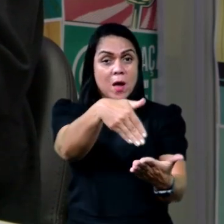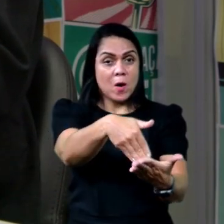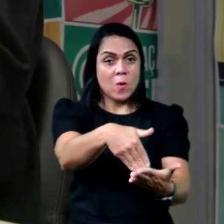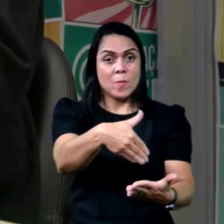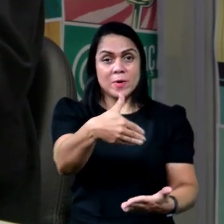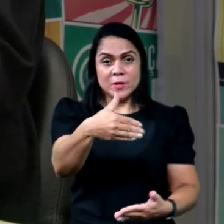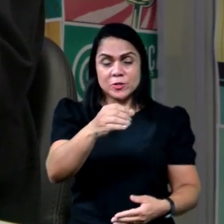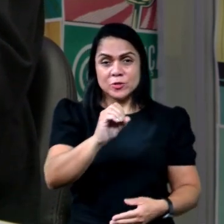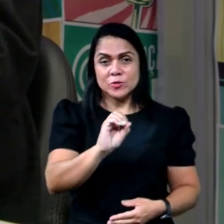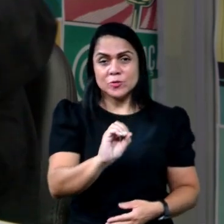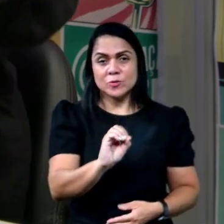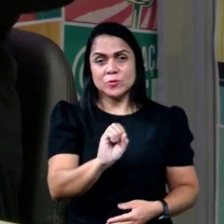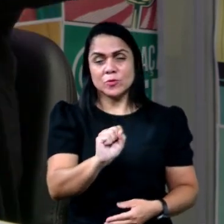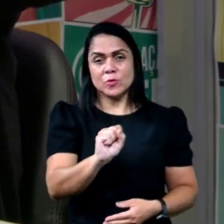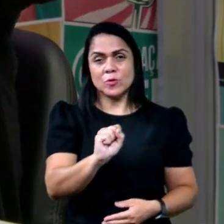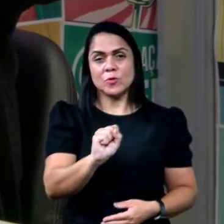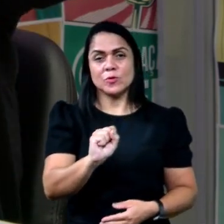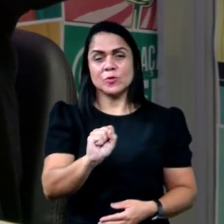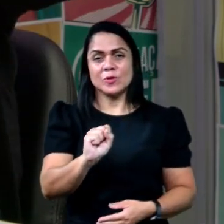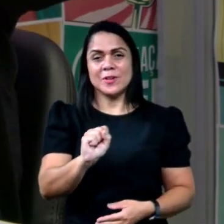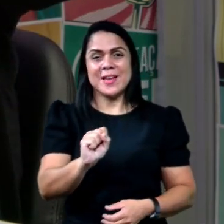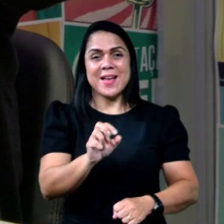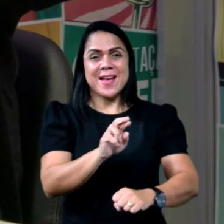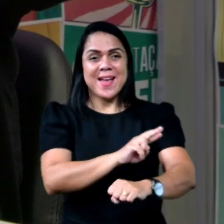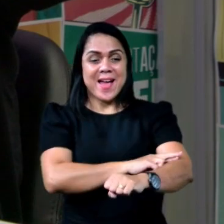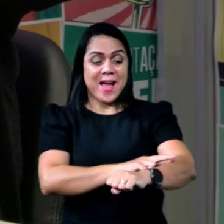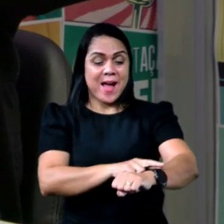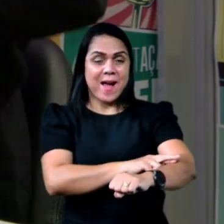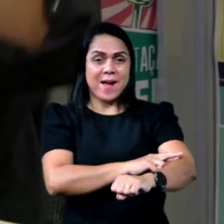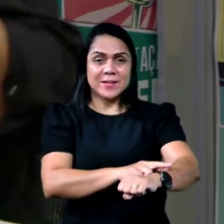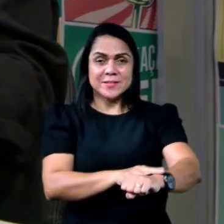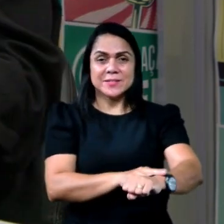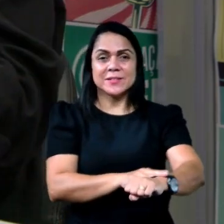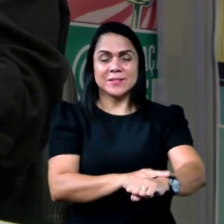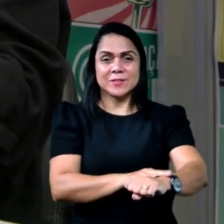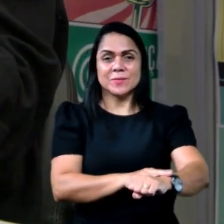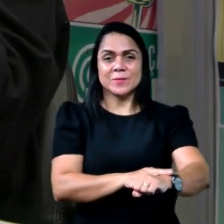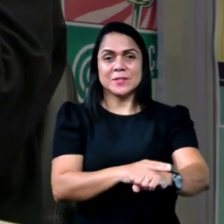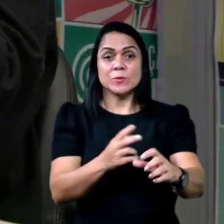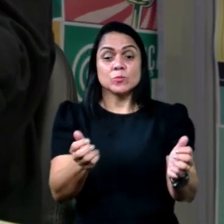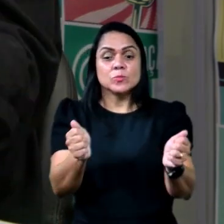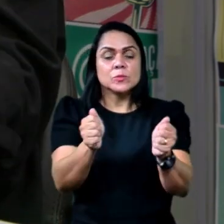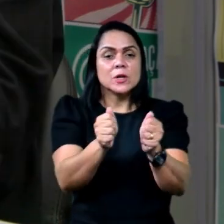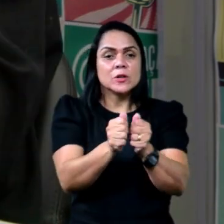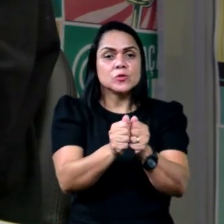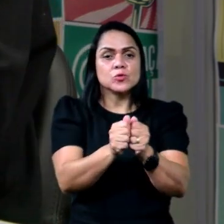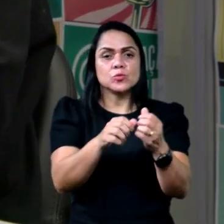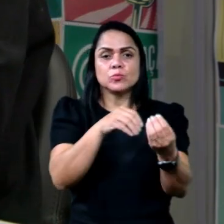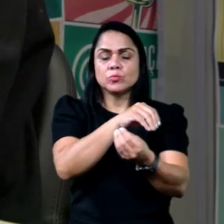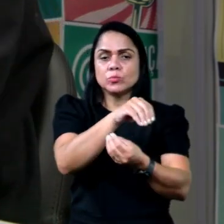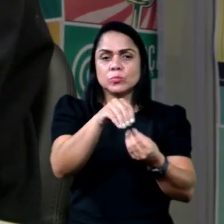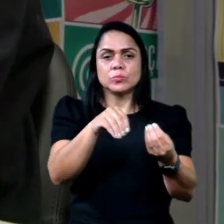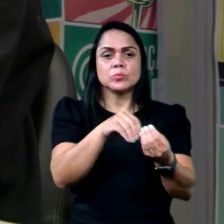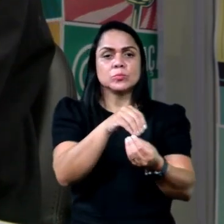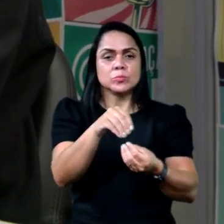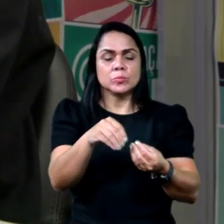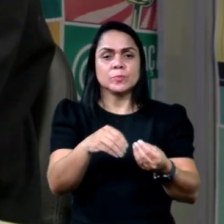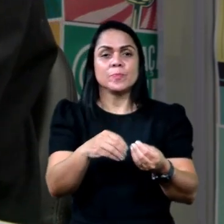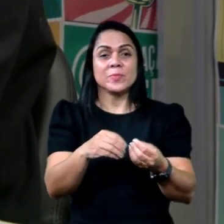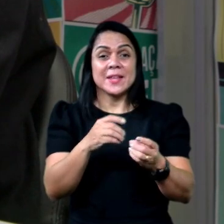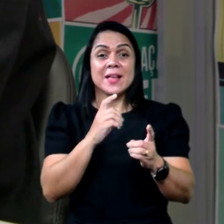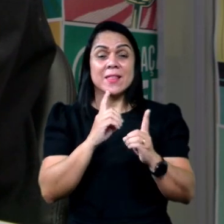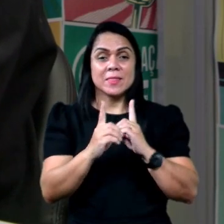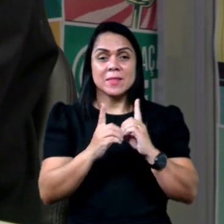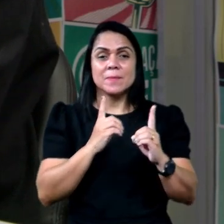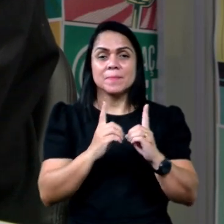ver com racismo. Obviamente, ela vai ter a ver com a 1. Elas são interligadas. Então, era esse debate. Então,